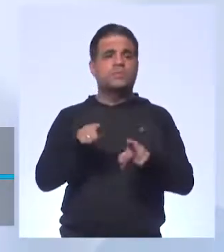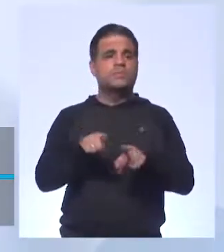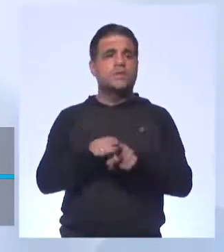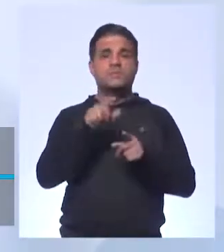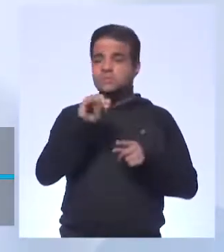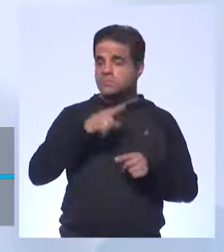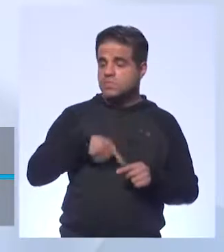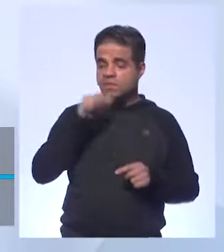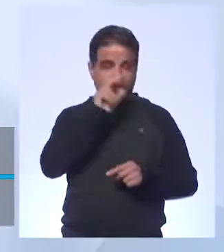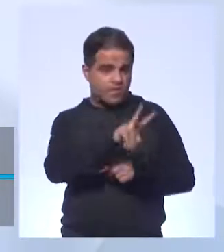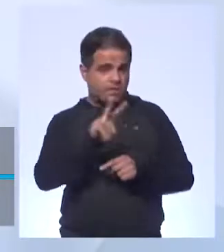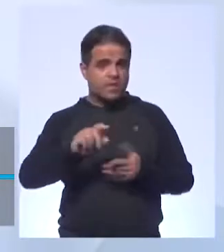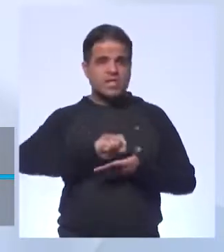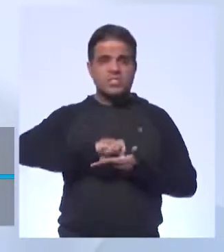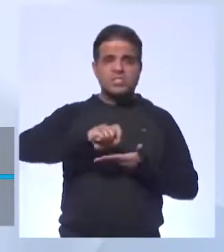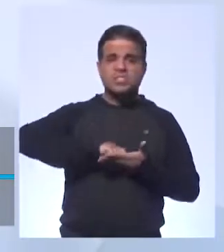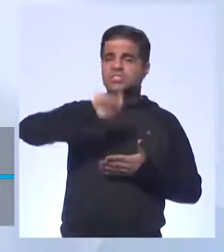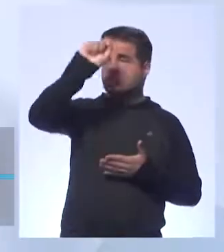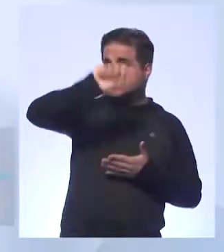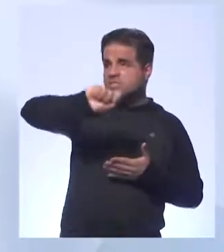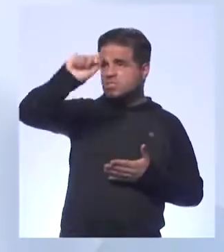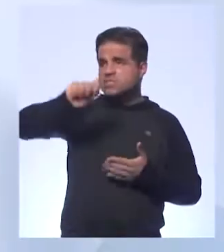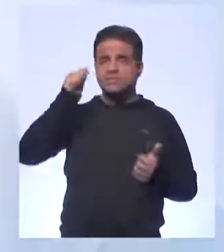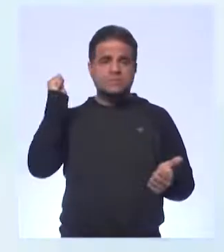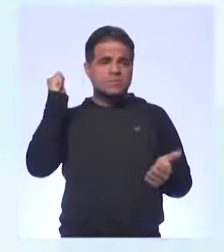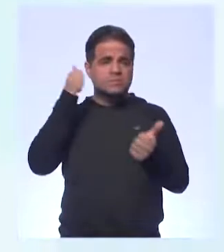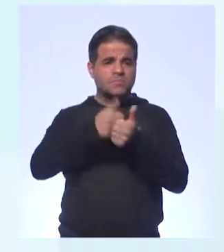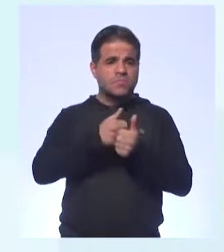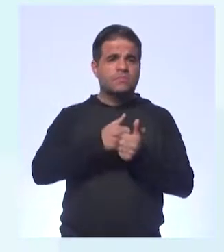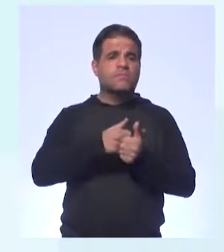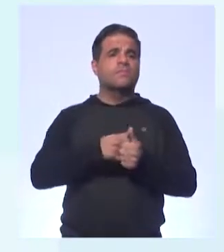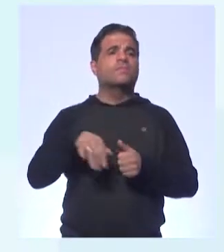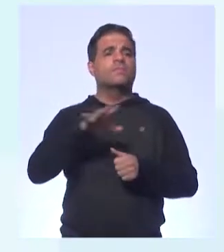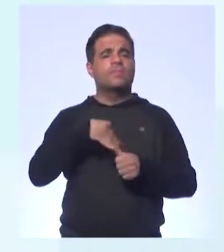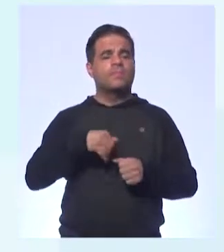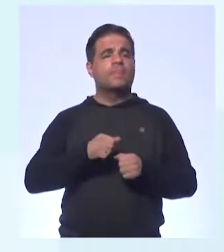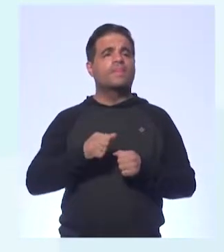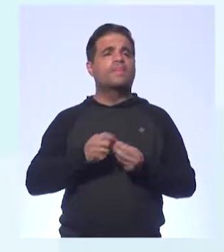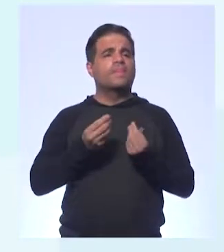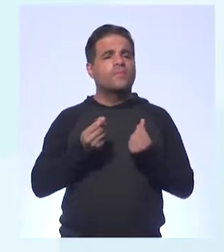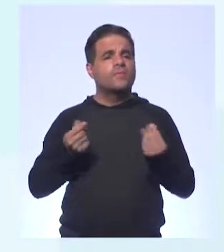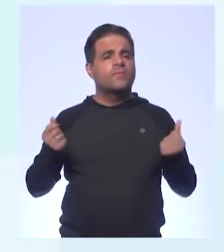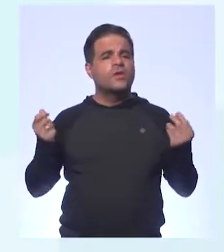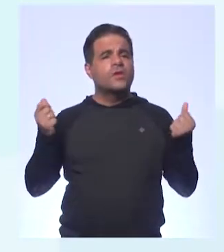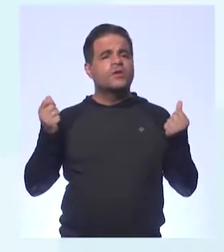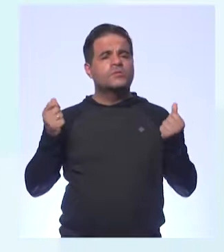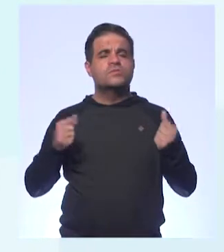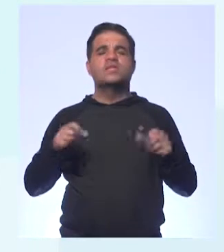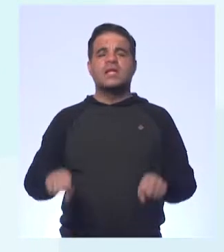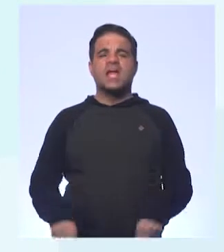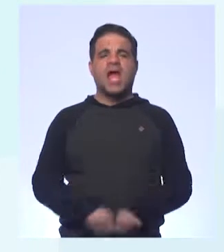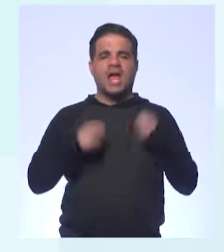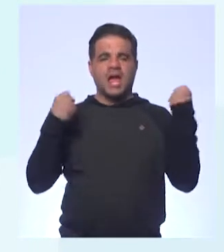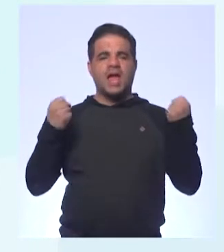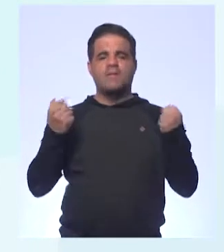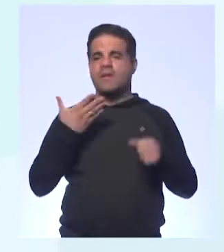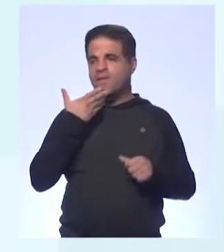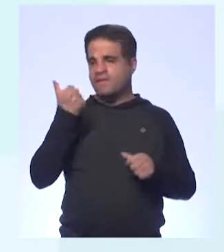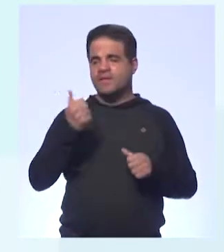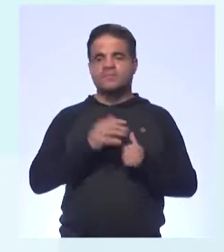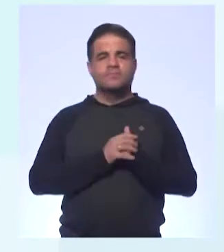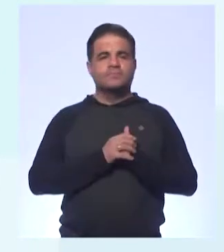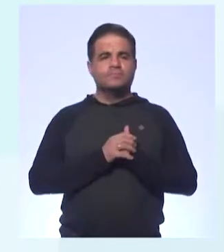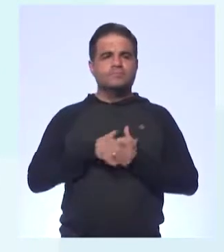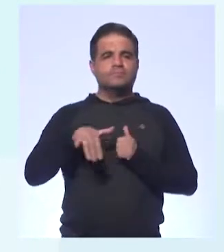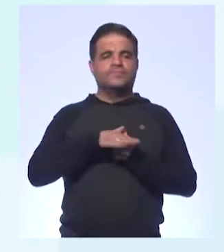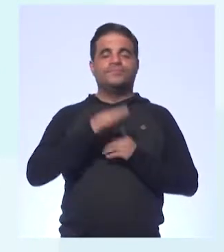Se você olhar o giz mais próximo, né, na composição dele, ele é poroso, então ele quebra mais fácil.